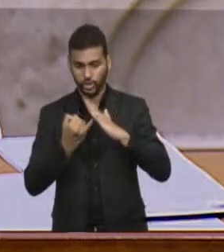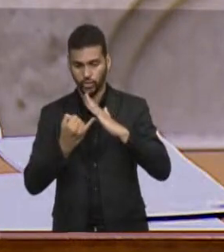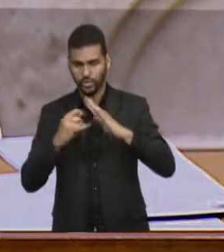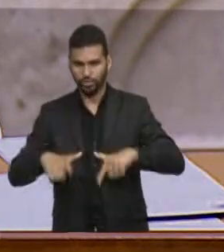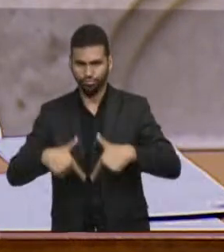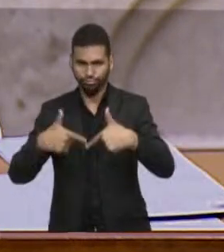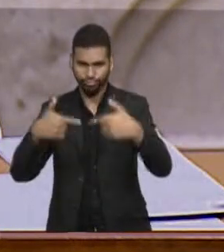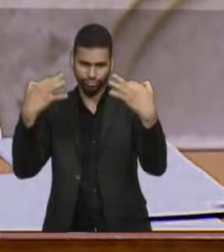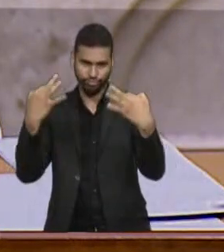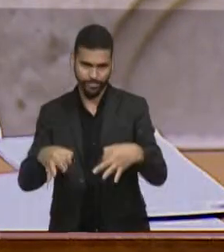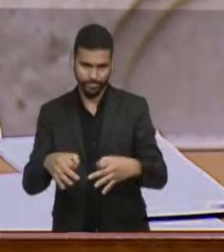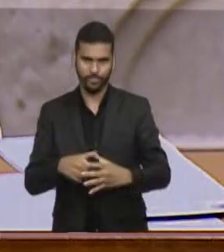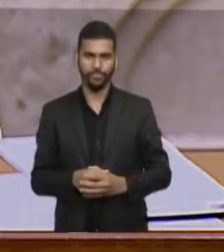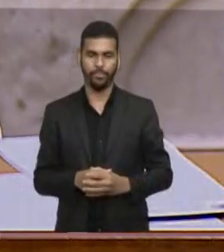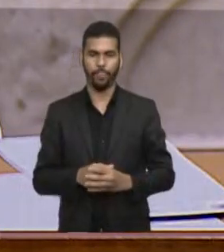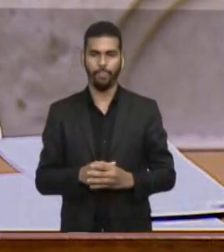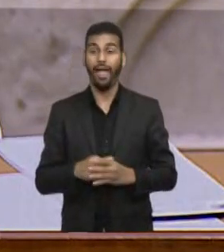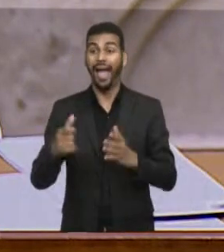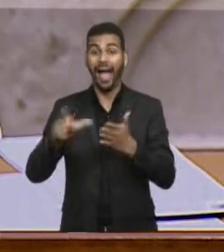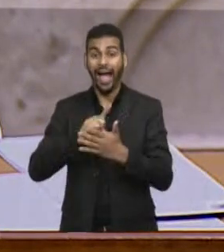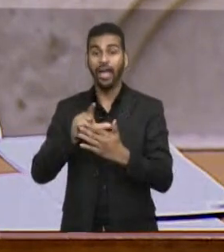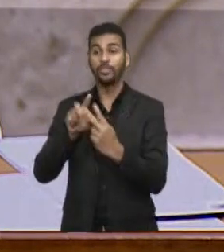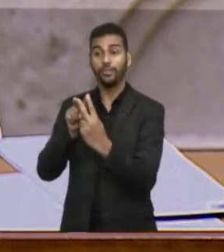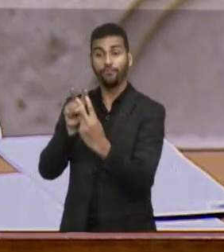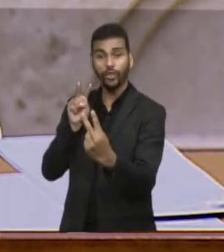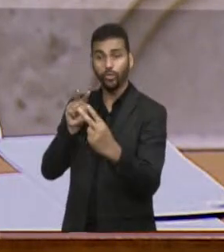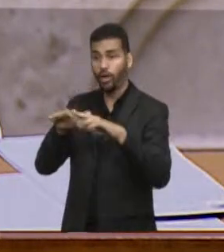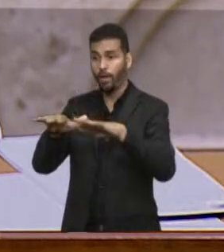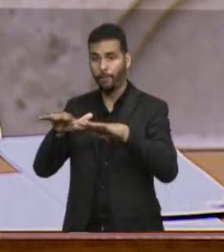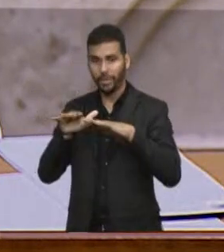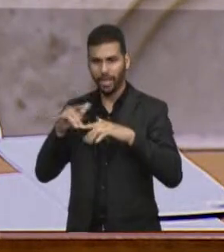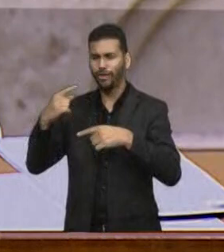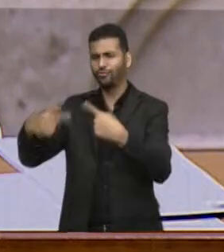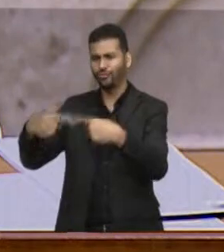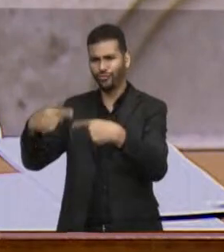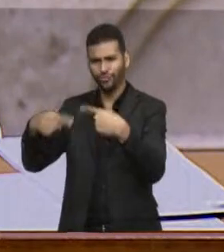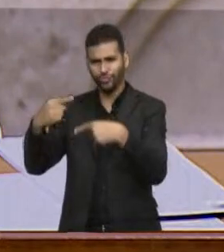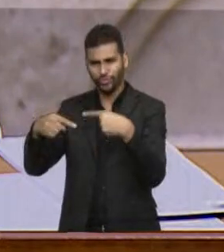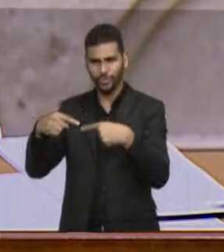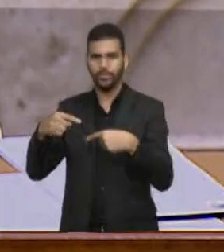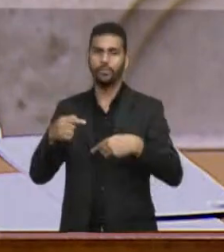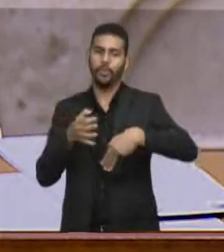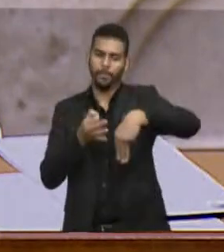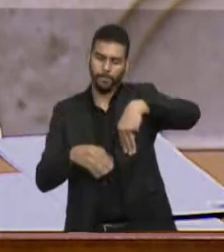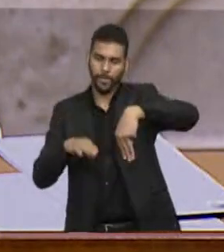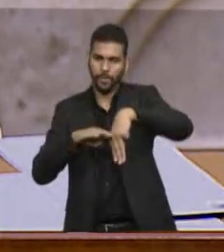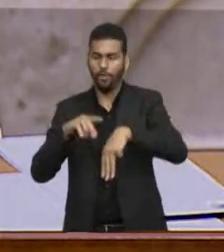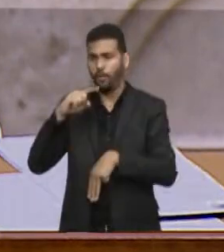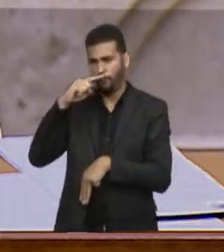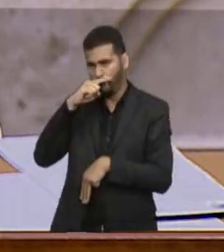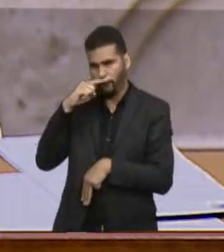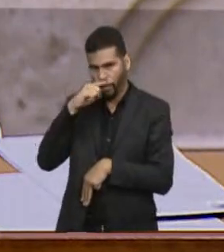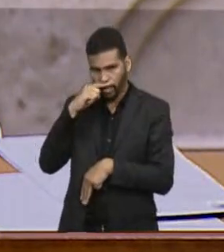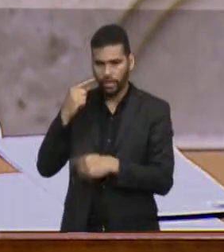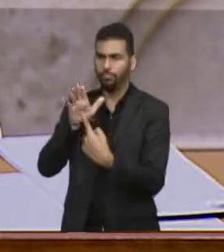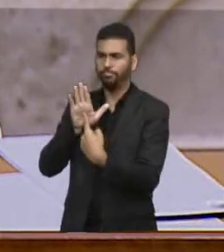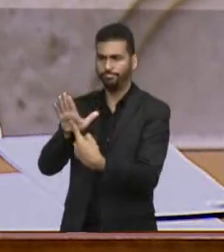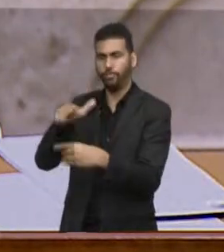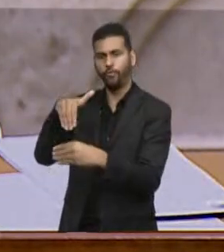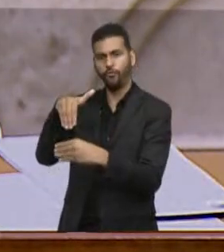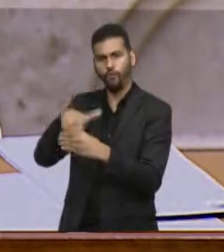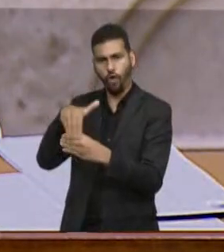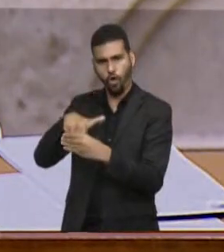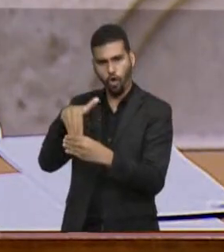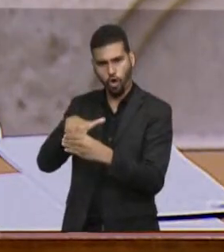em plenário virtual onde o ministro apresentou o seu voto e